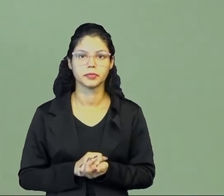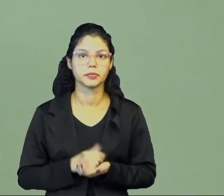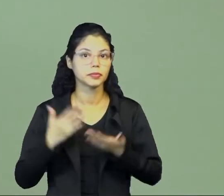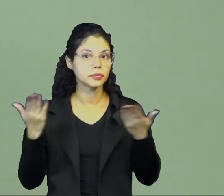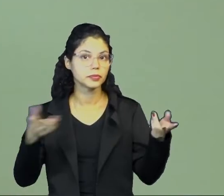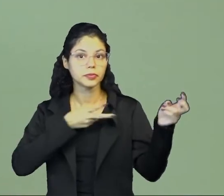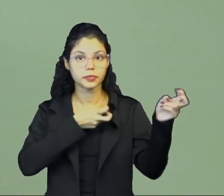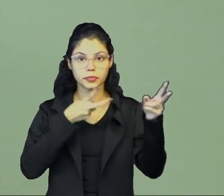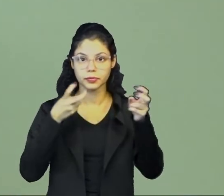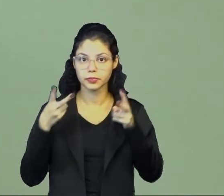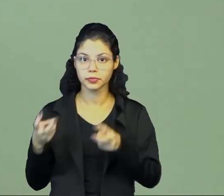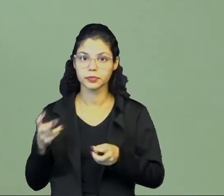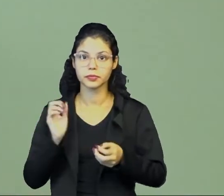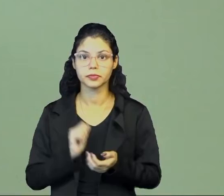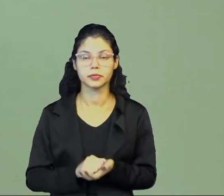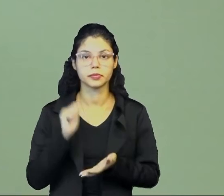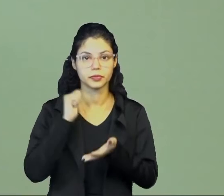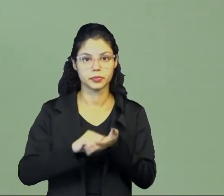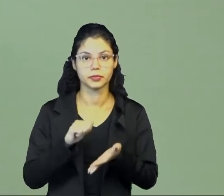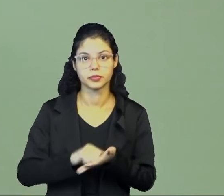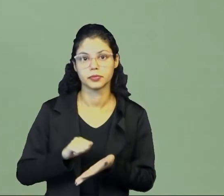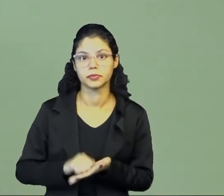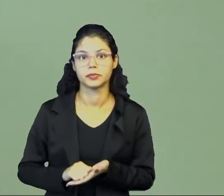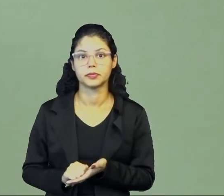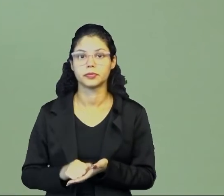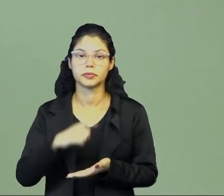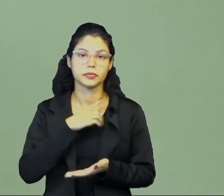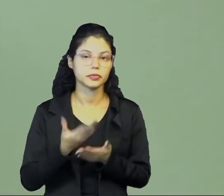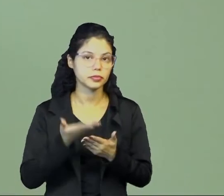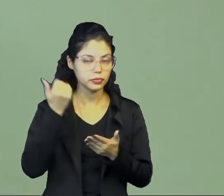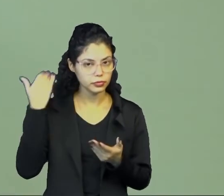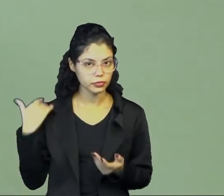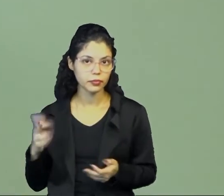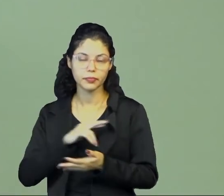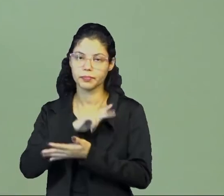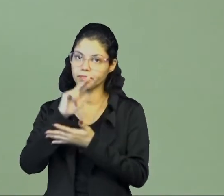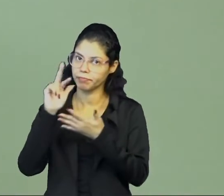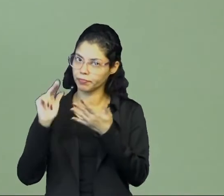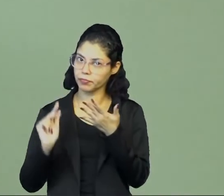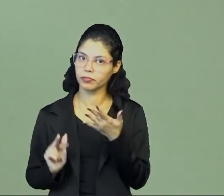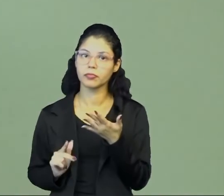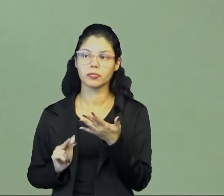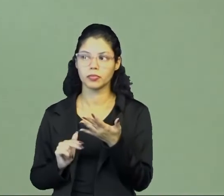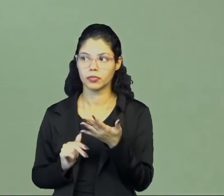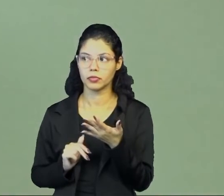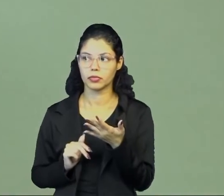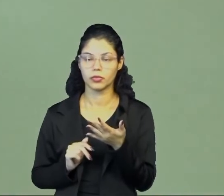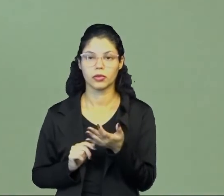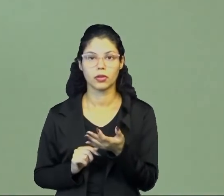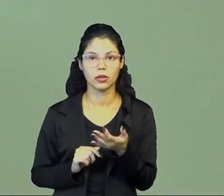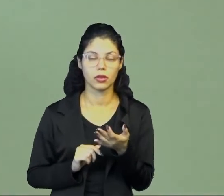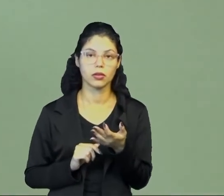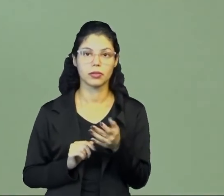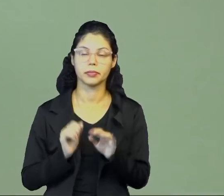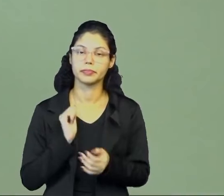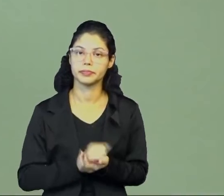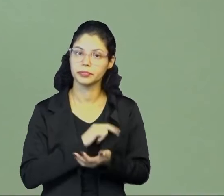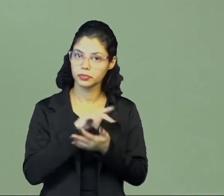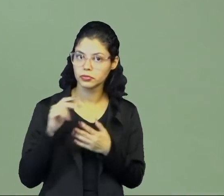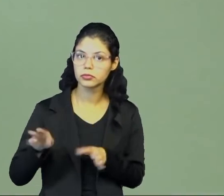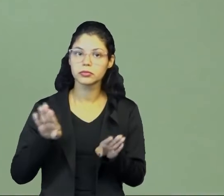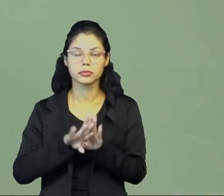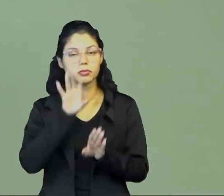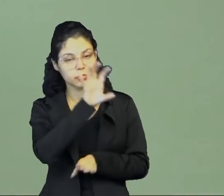Então, vocês percebem que a escrita, ela é antiga em diversas formas, né, e em